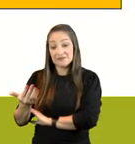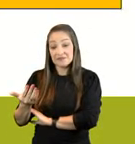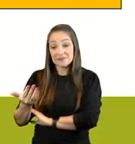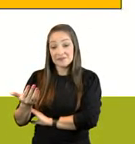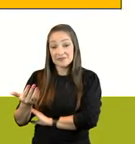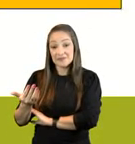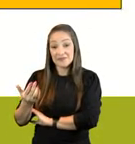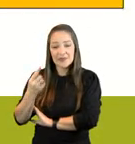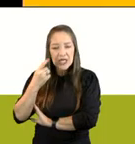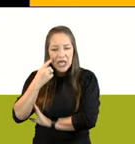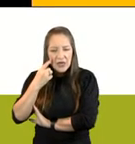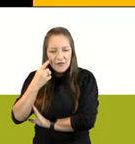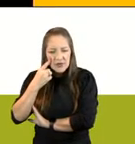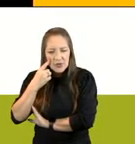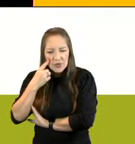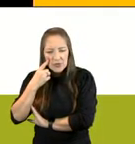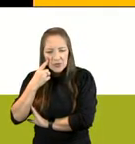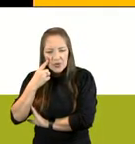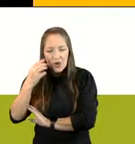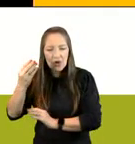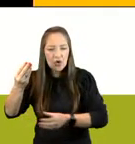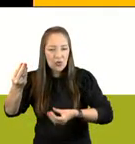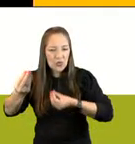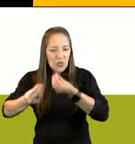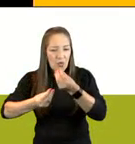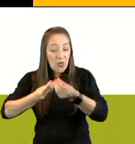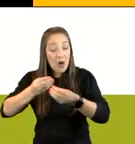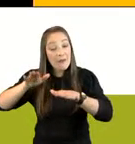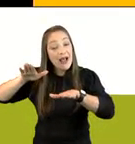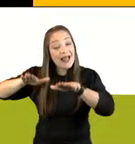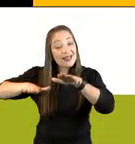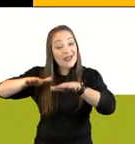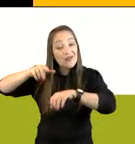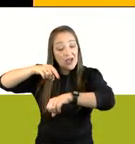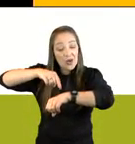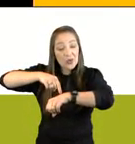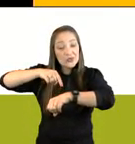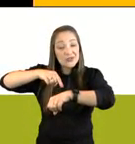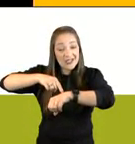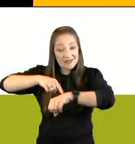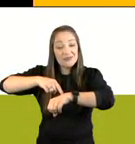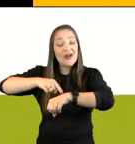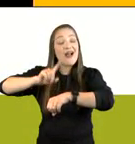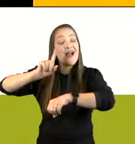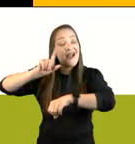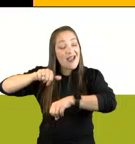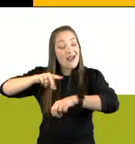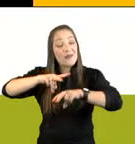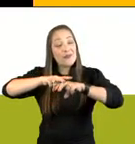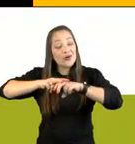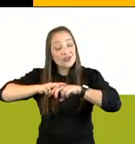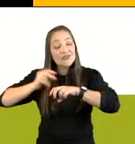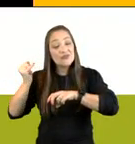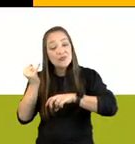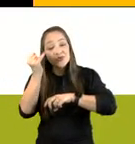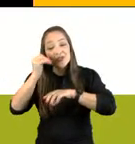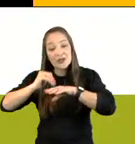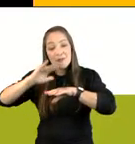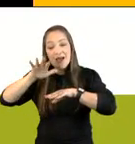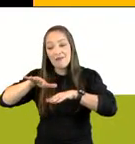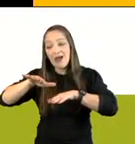vocês pegaram a ideia de que talvez o tempo é um dos fatores mais importantes para